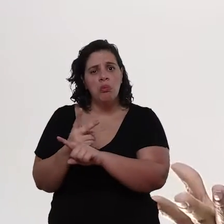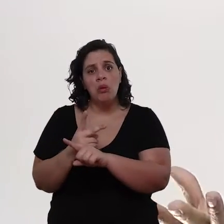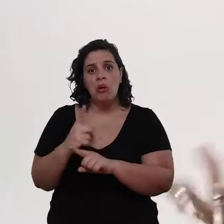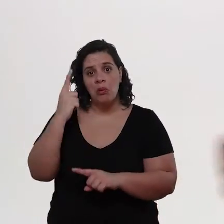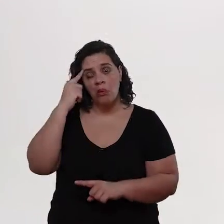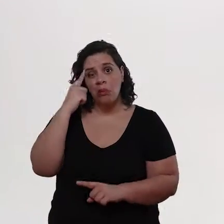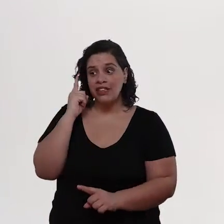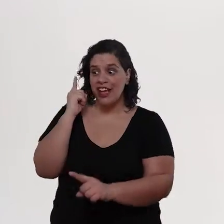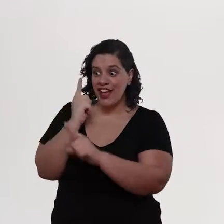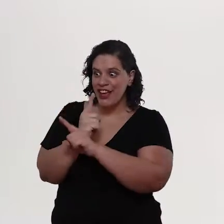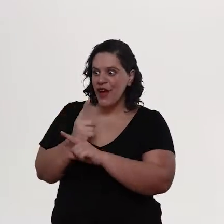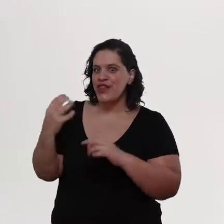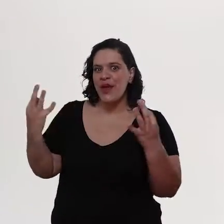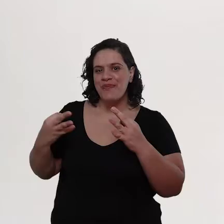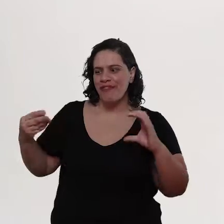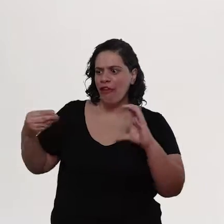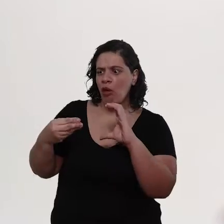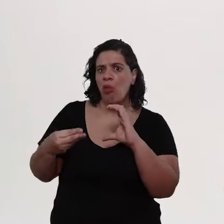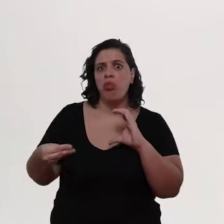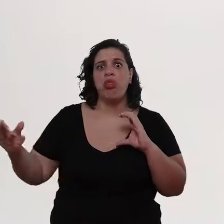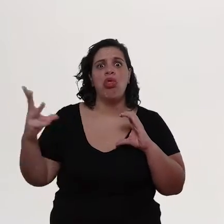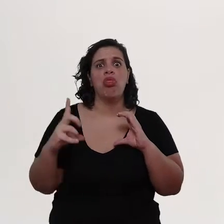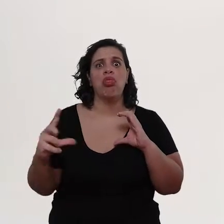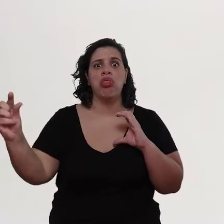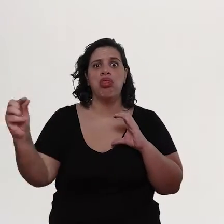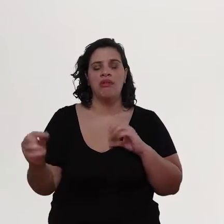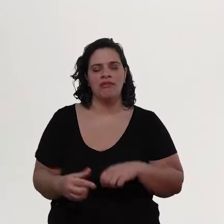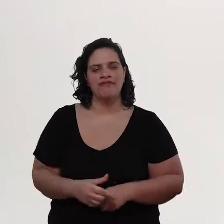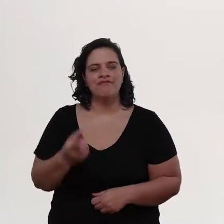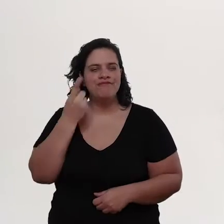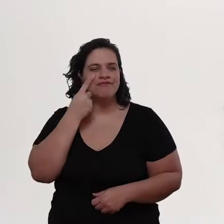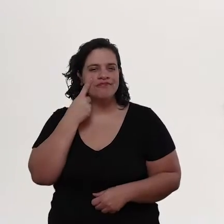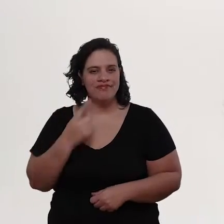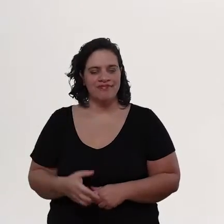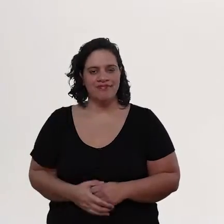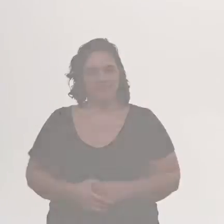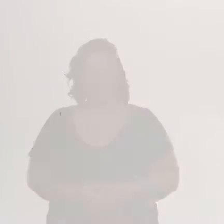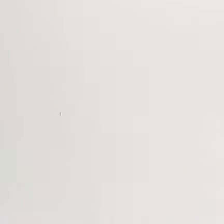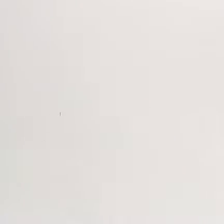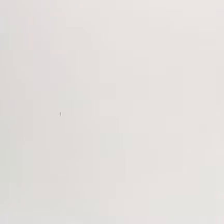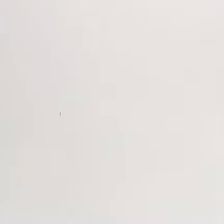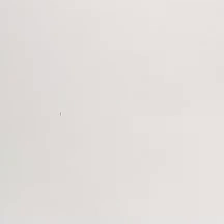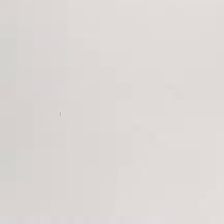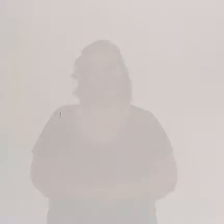tinha encontrado a parte perfeita. Vamos saber o que aconteceu?